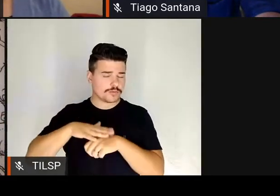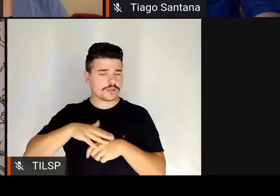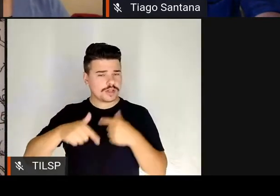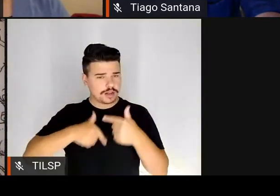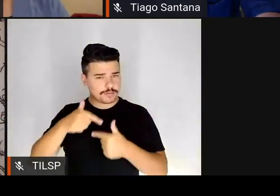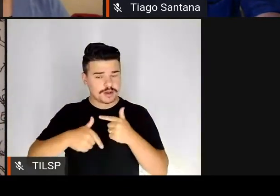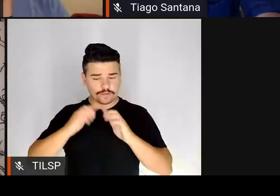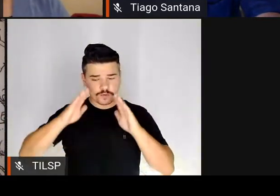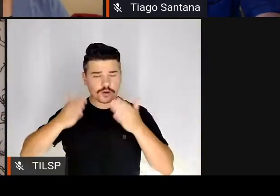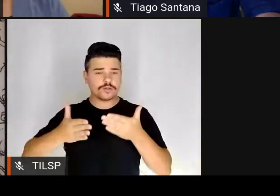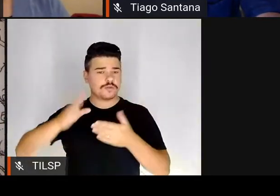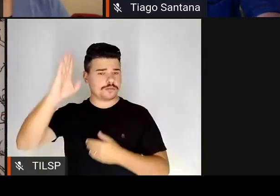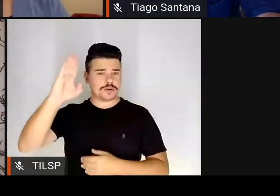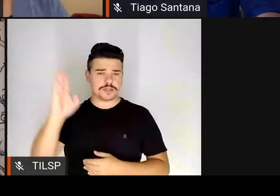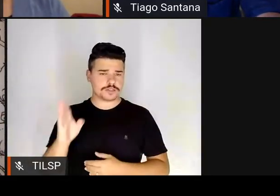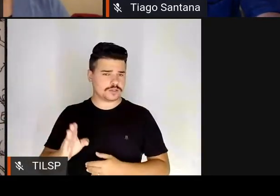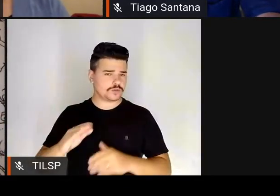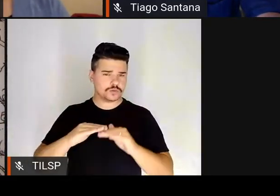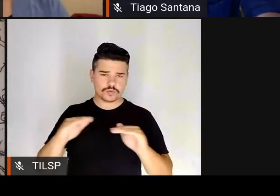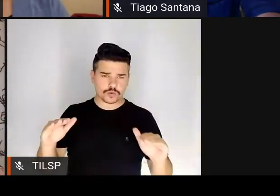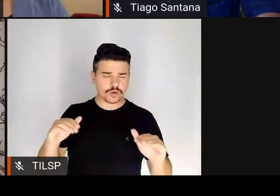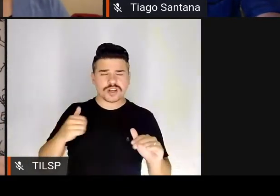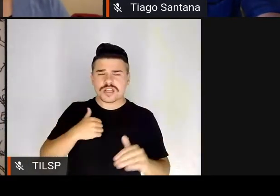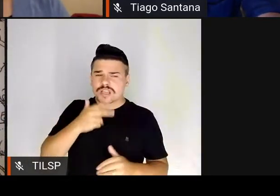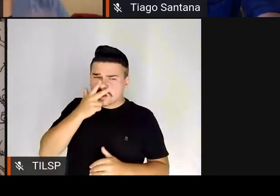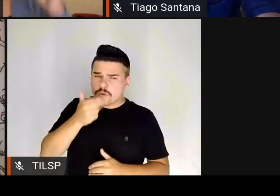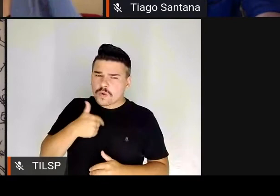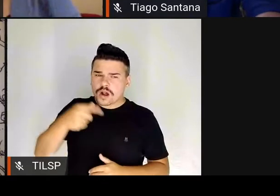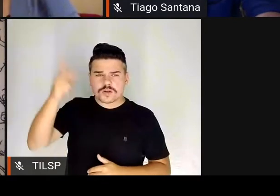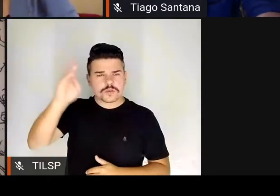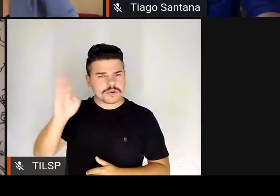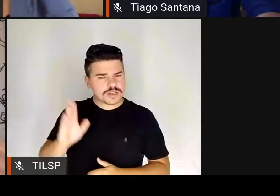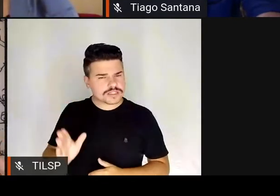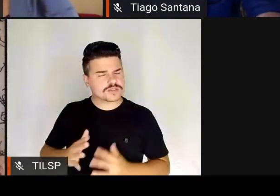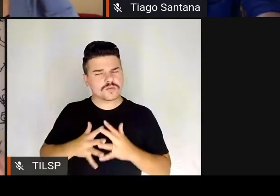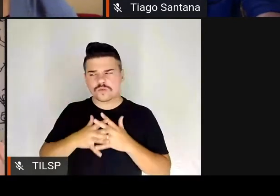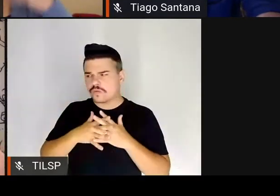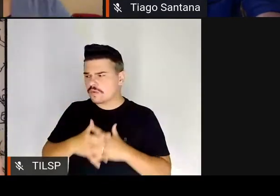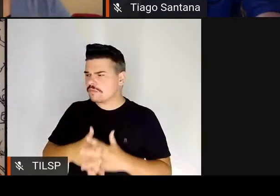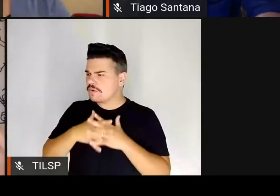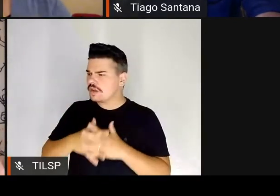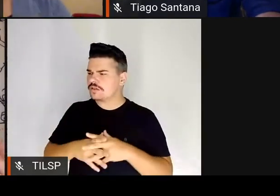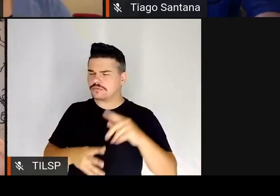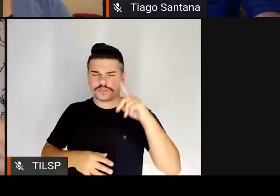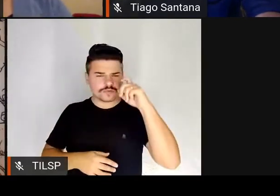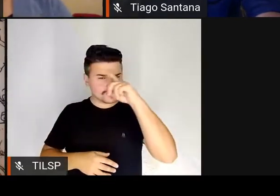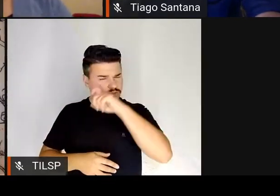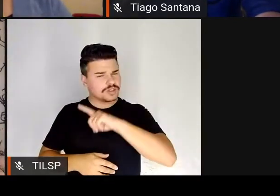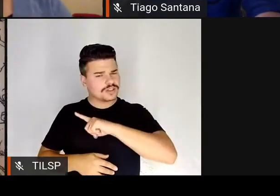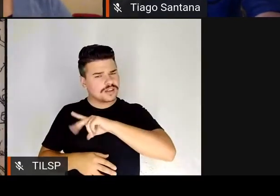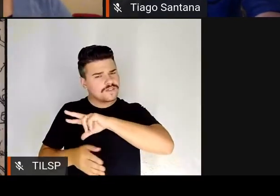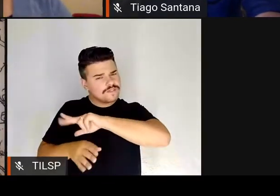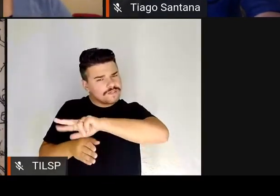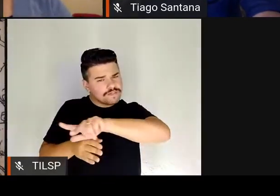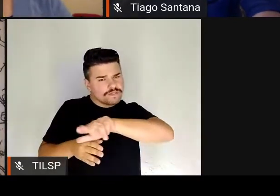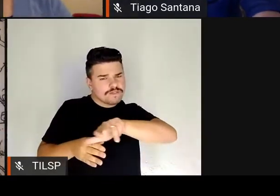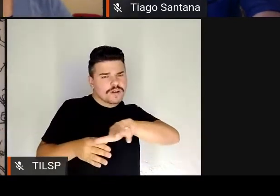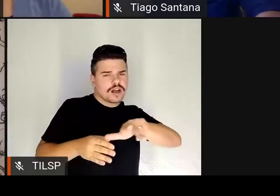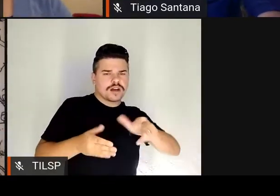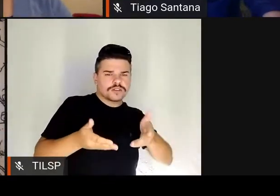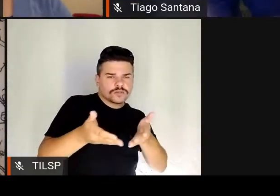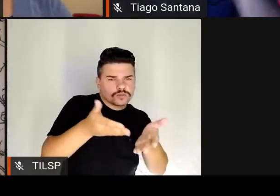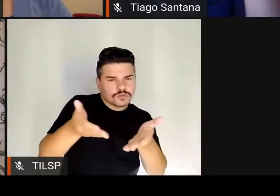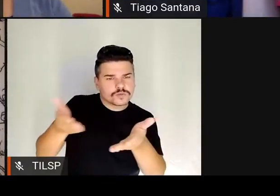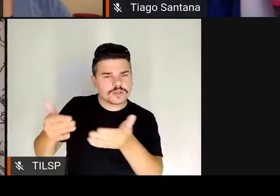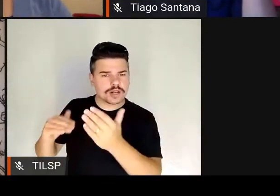Brasil, e eu acho o Brasil cada vez mais complexo, assim, então são tantas nuances, são tantas camadas